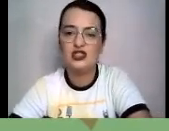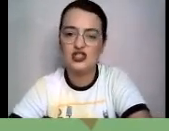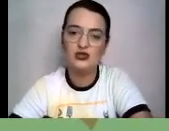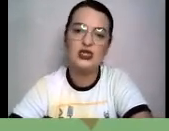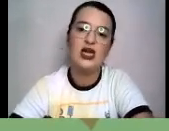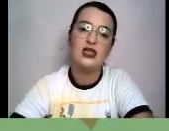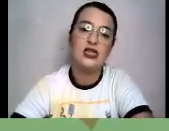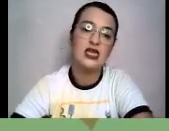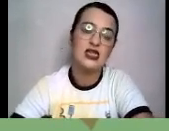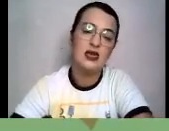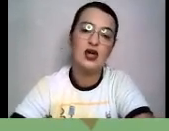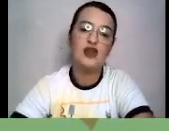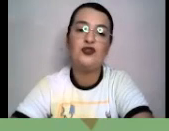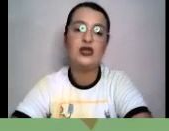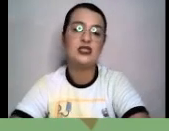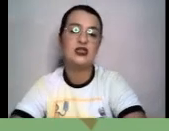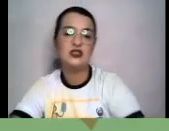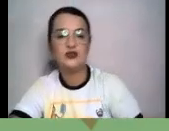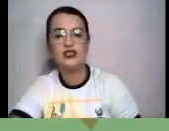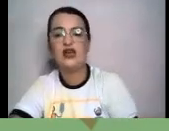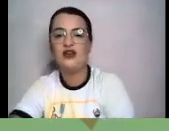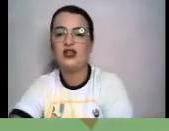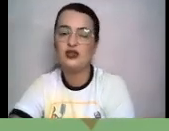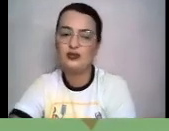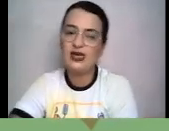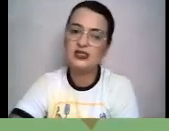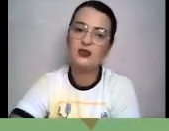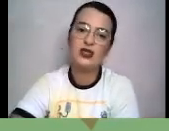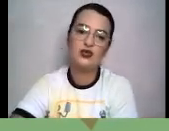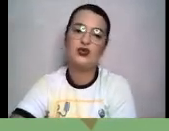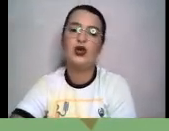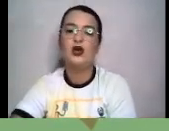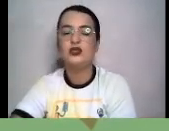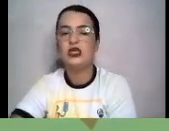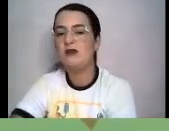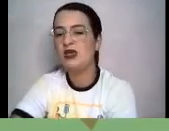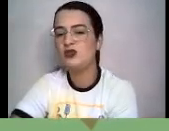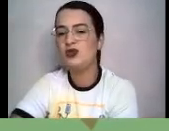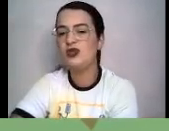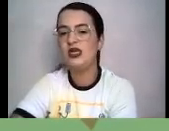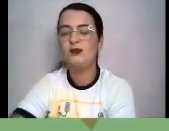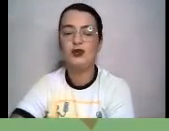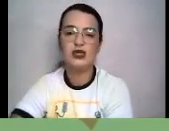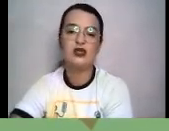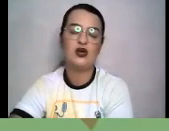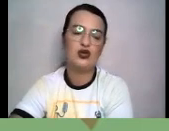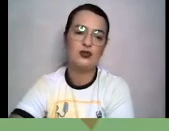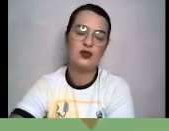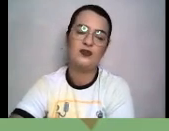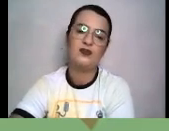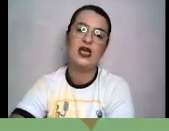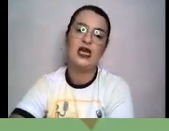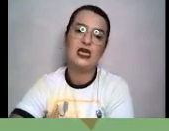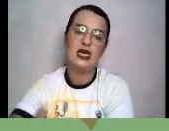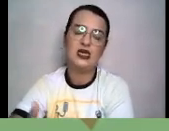recursos energéticos, tende a ter maior influência em decisões que afetam outros países, sobretudo os que têm menos poder político e